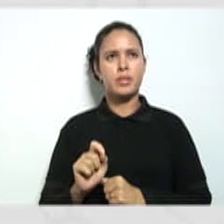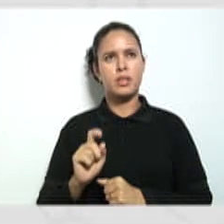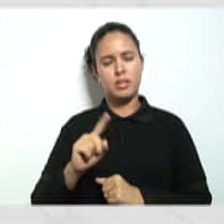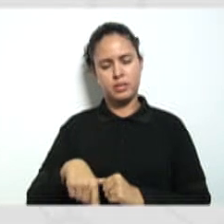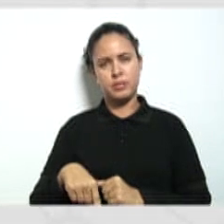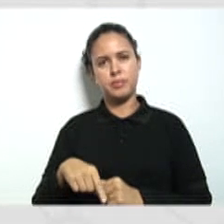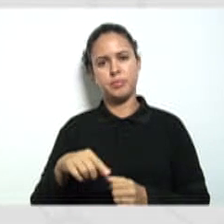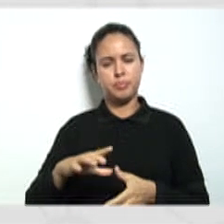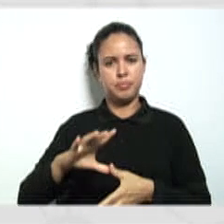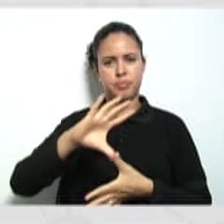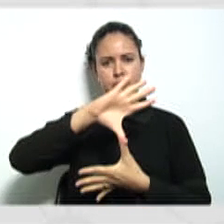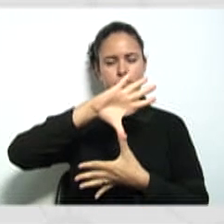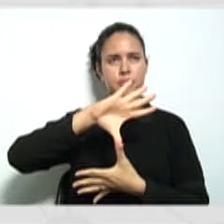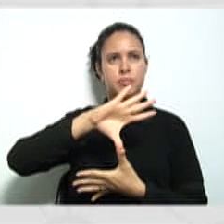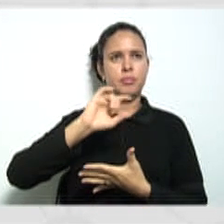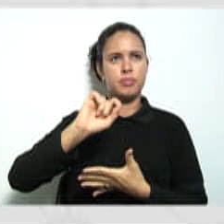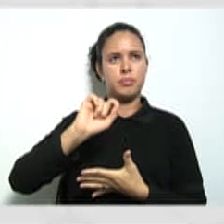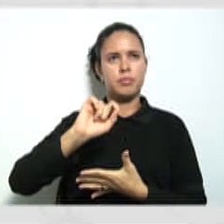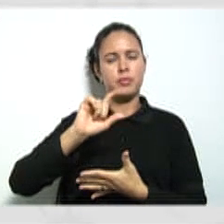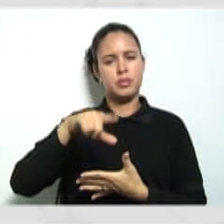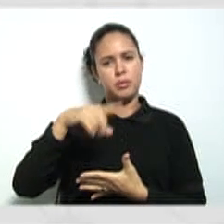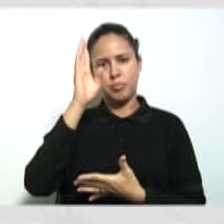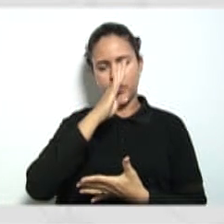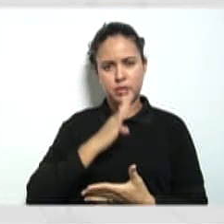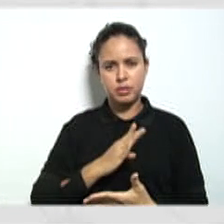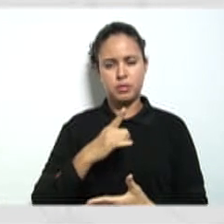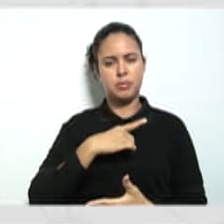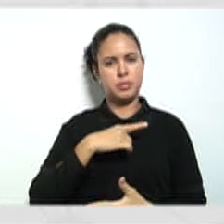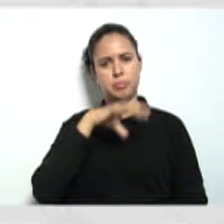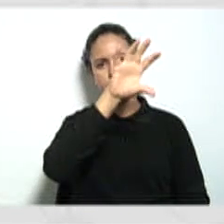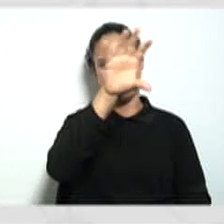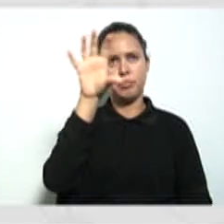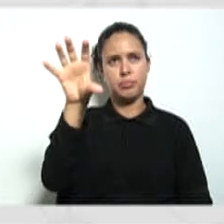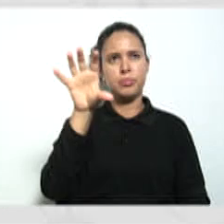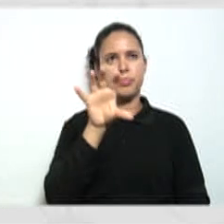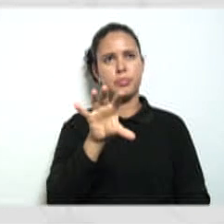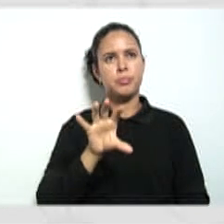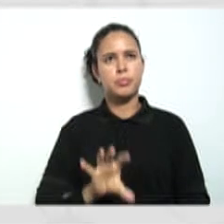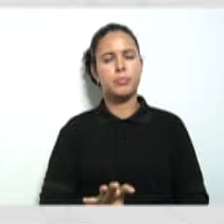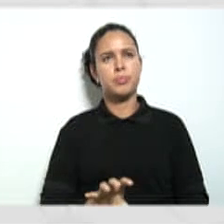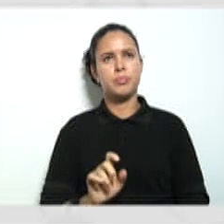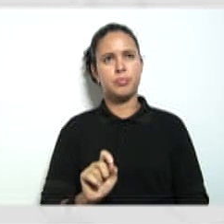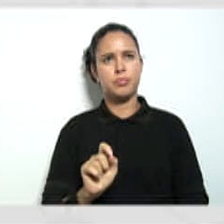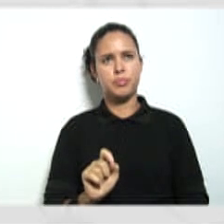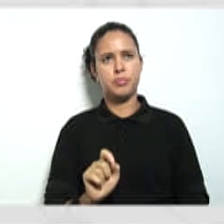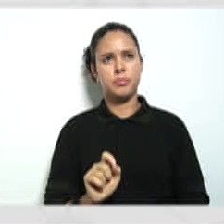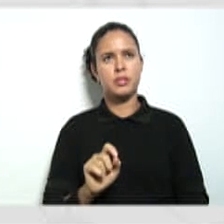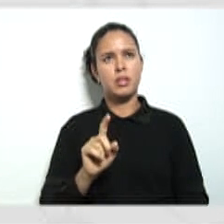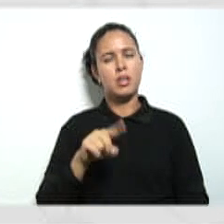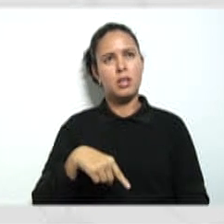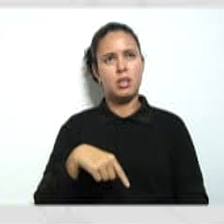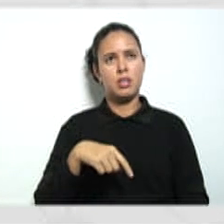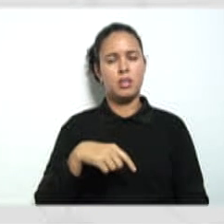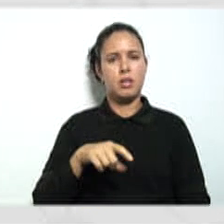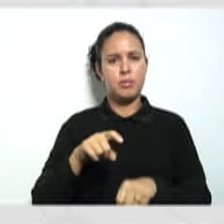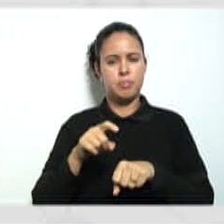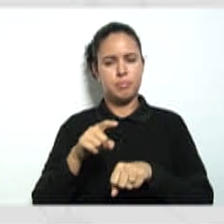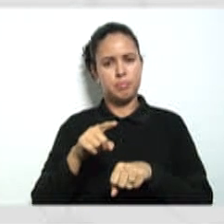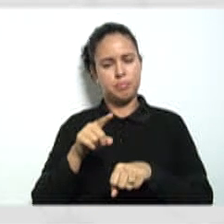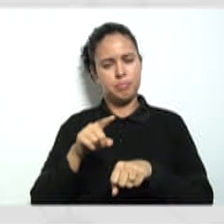está mostrando aqui no nosso slide, ele está mostrando o Brasil dividido em regiões, para ficar bem evidente quais são as regiões do Brasil. Essa é amarela aqui, a região